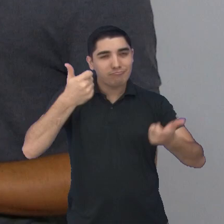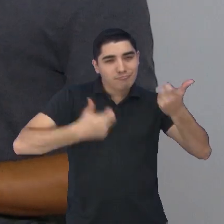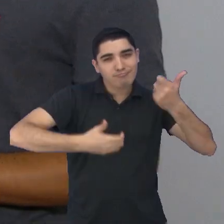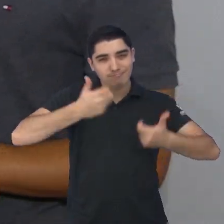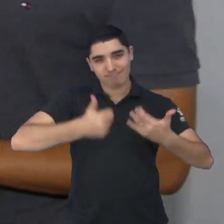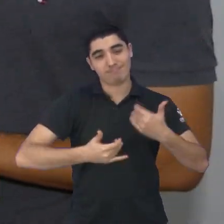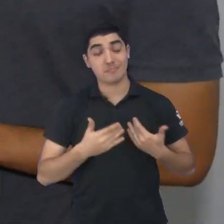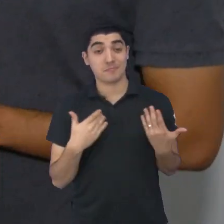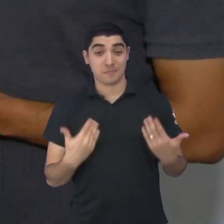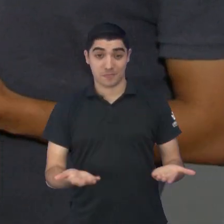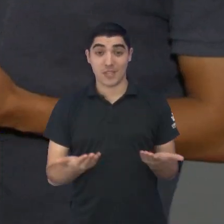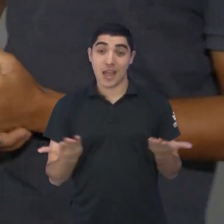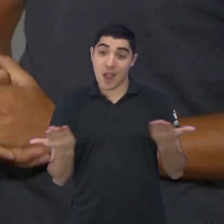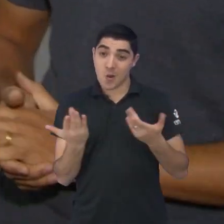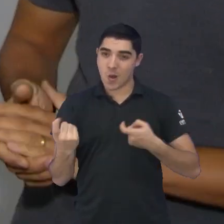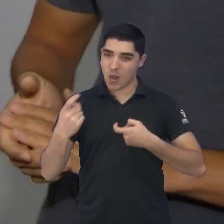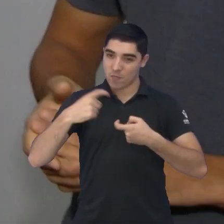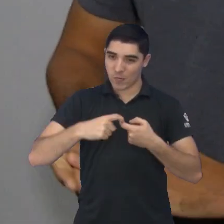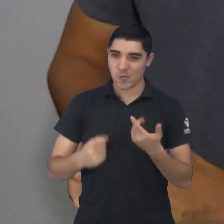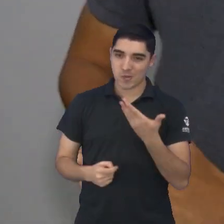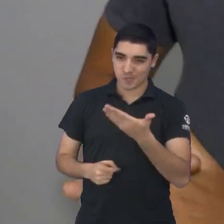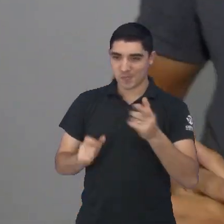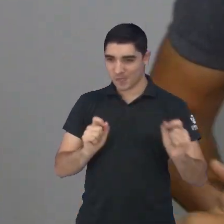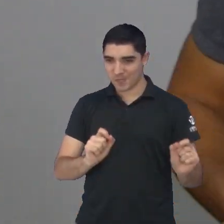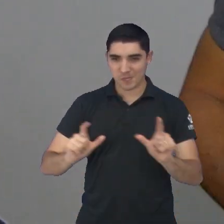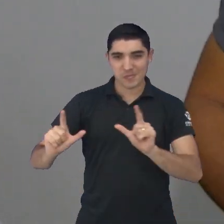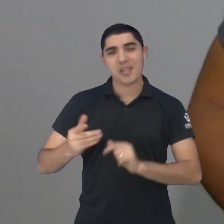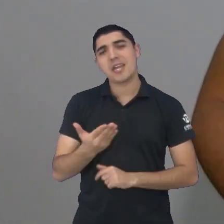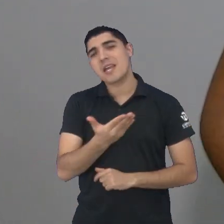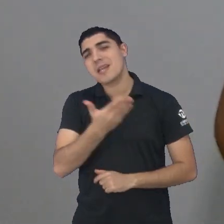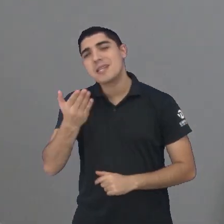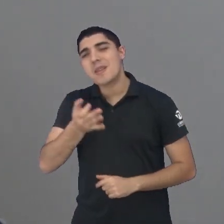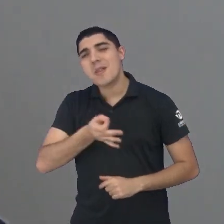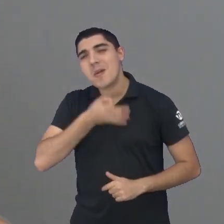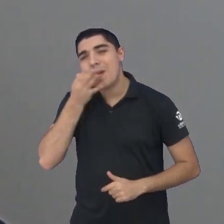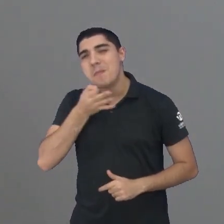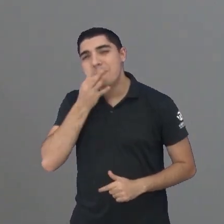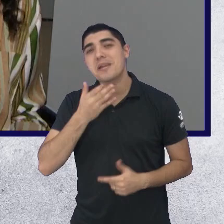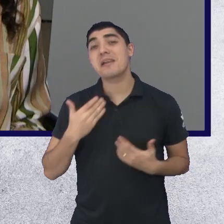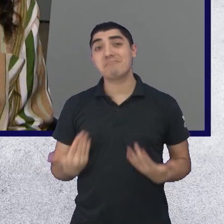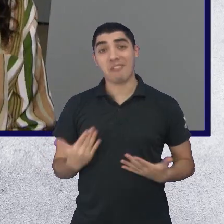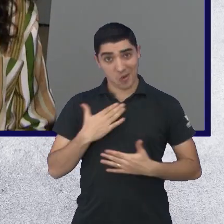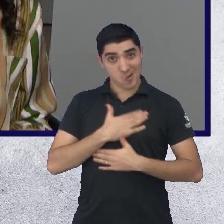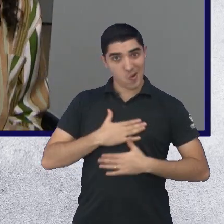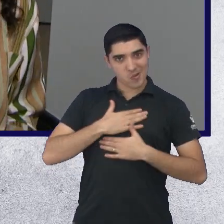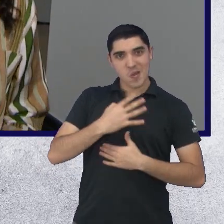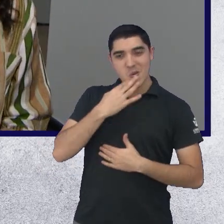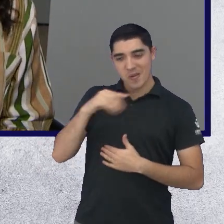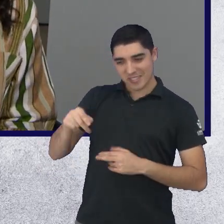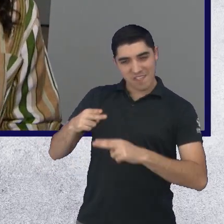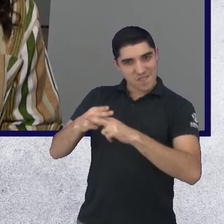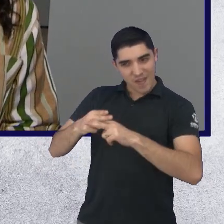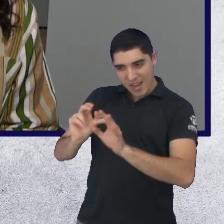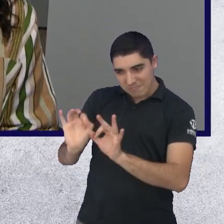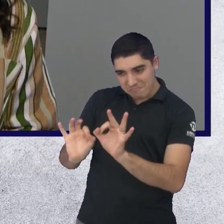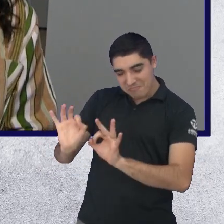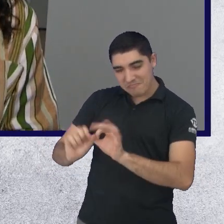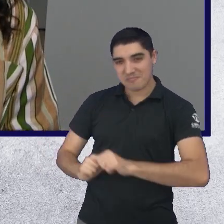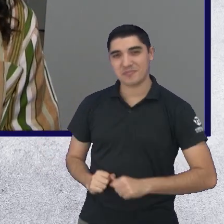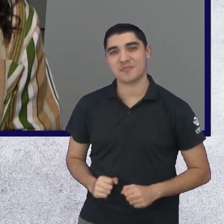viu? Então a gente já vai voltando para o estúdio. Gente, o que vocês acharam aí de saber então um pouco mais sobre a cutelaria?